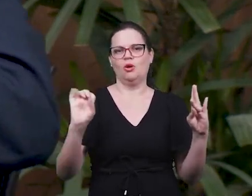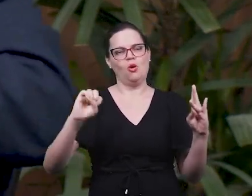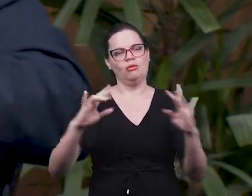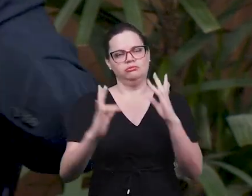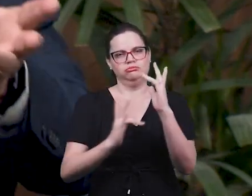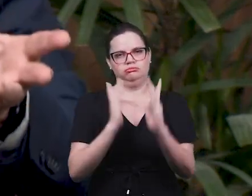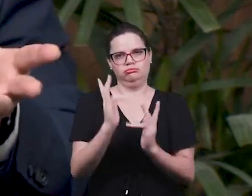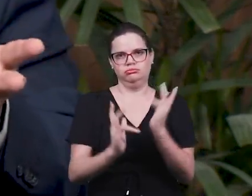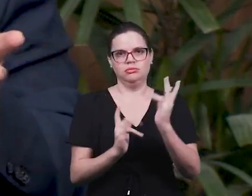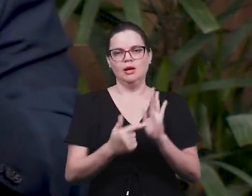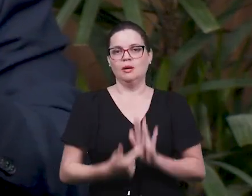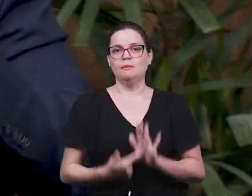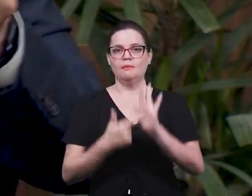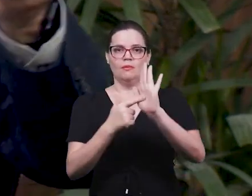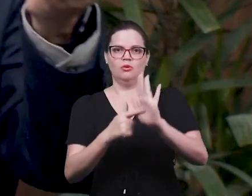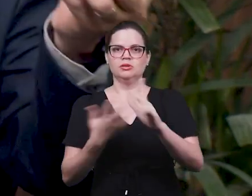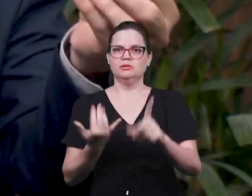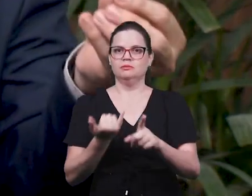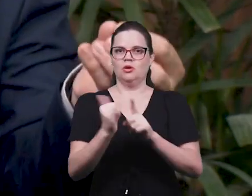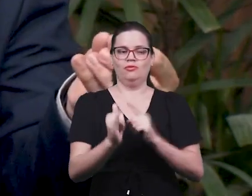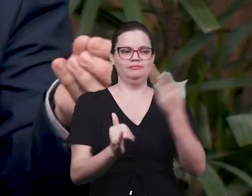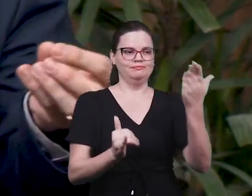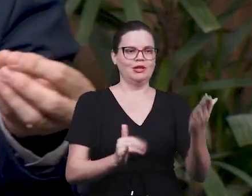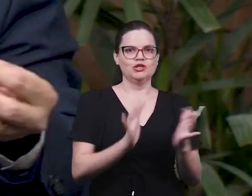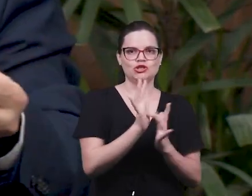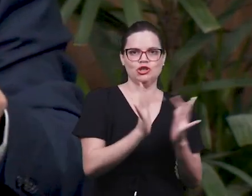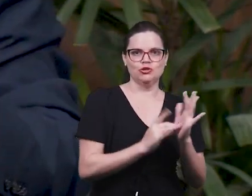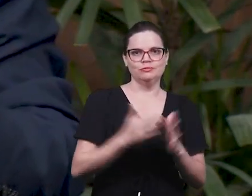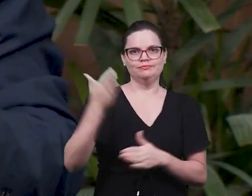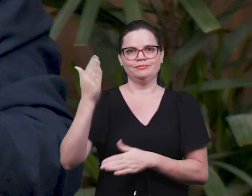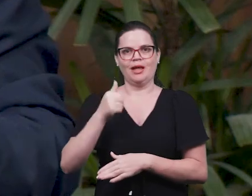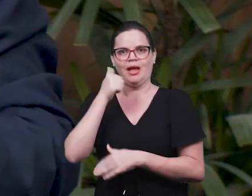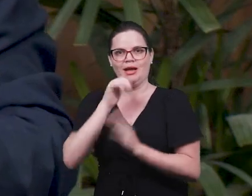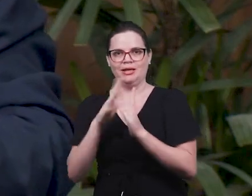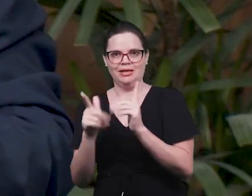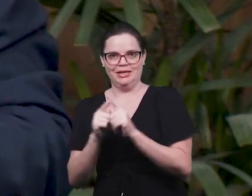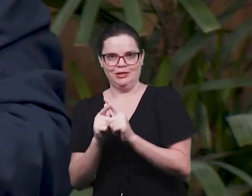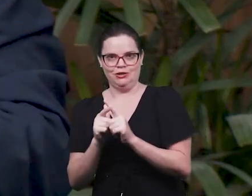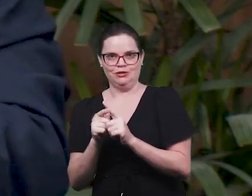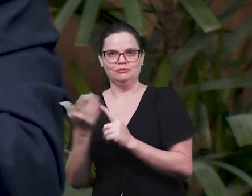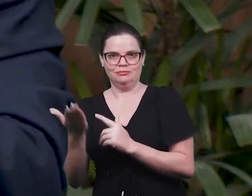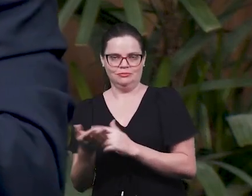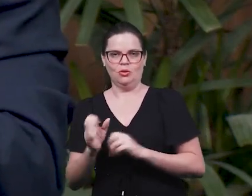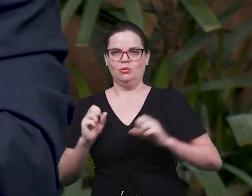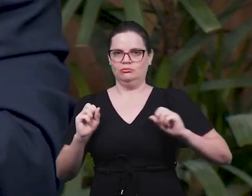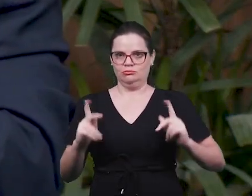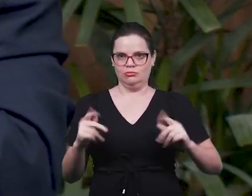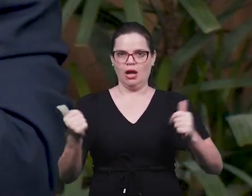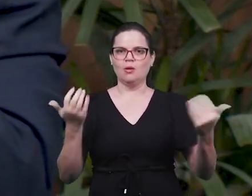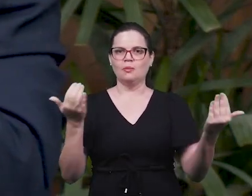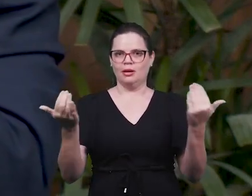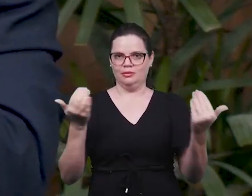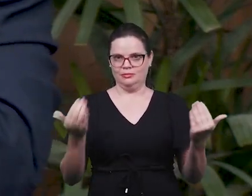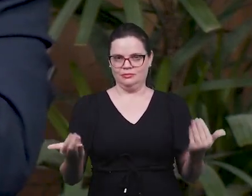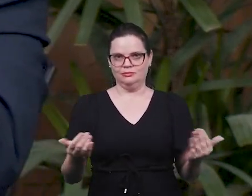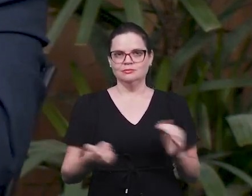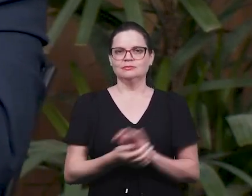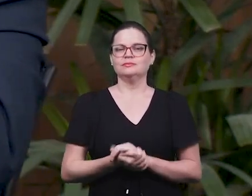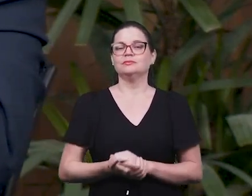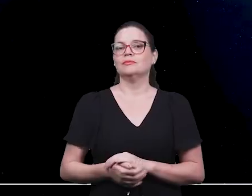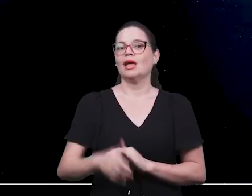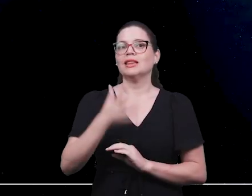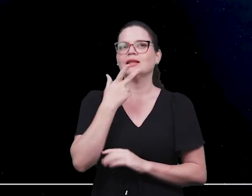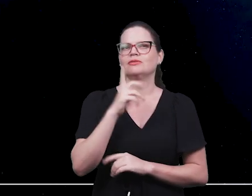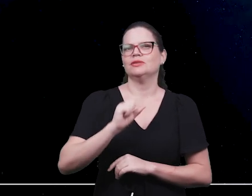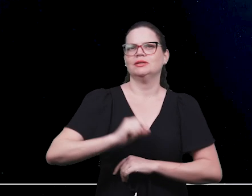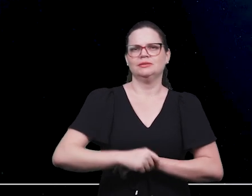esposa, mostrando profeticamente o Senhor Jesus e a sua igreja, a igreja fiel. E aqui